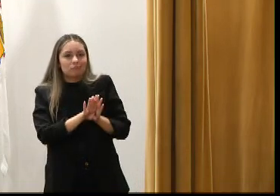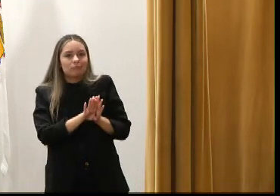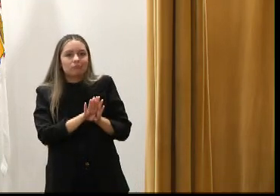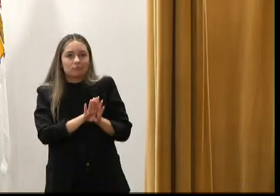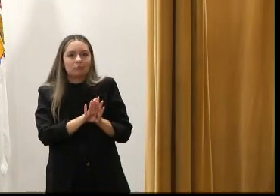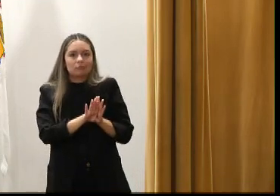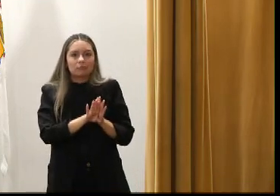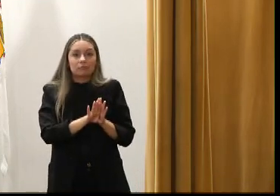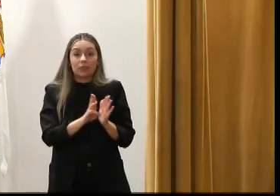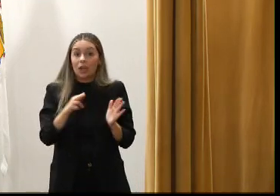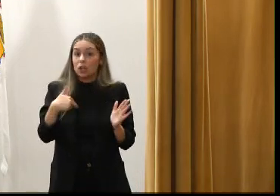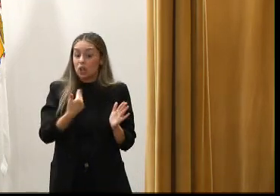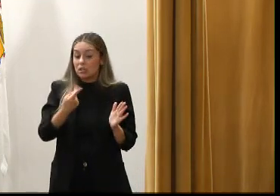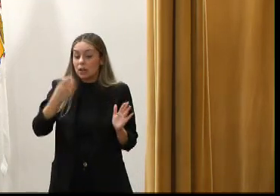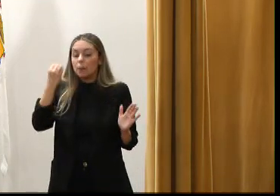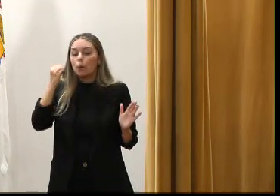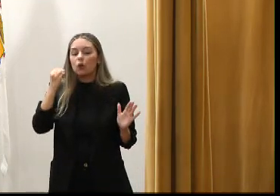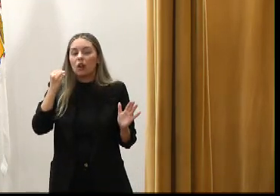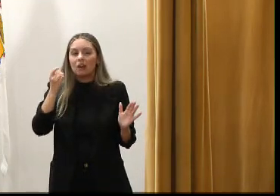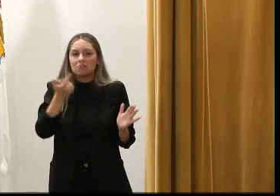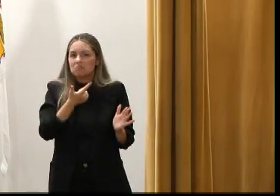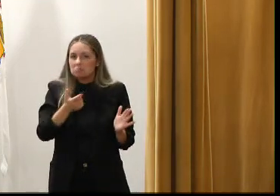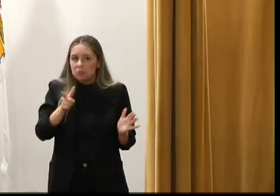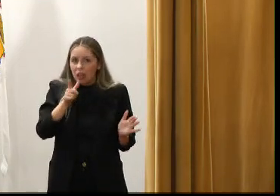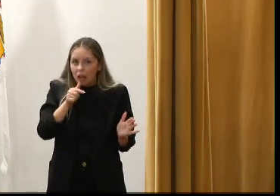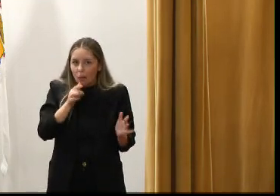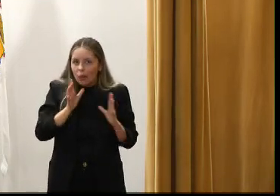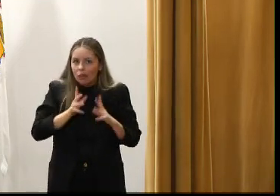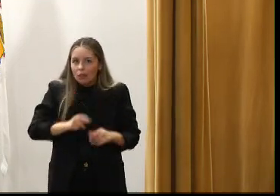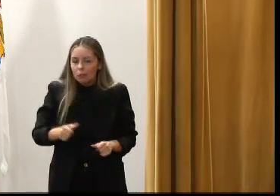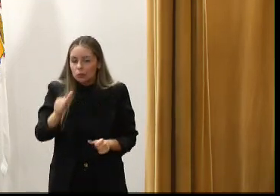Tá? E a gente tem que estar preparado para isso. Tá?